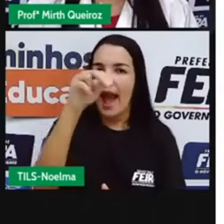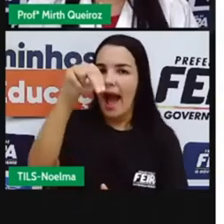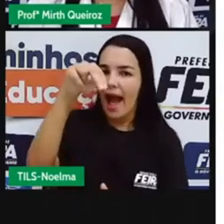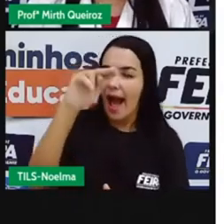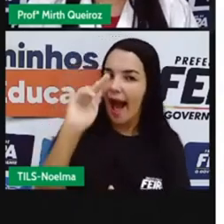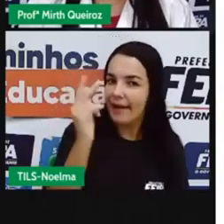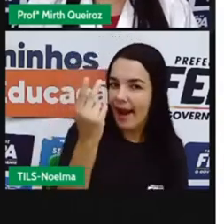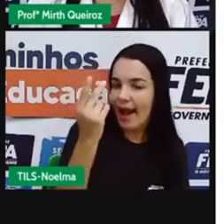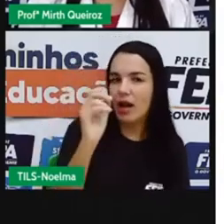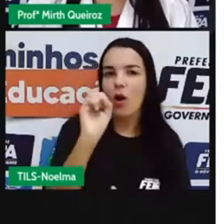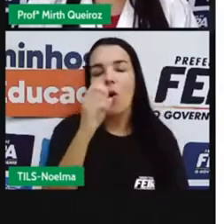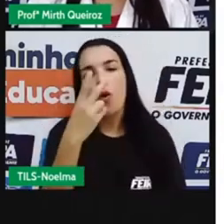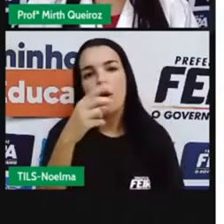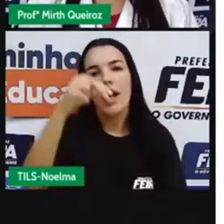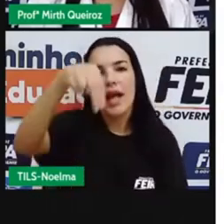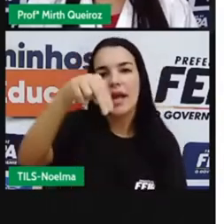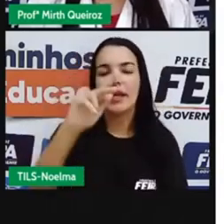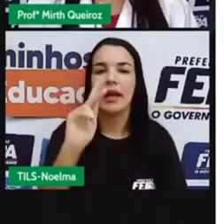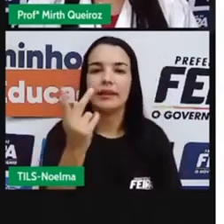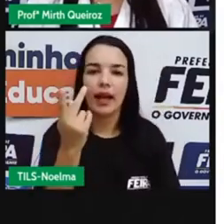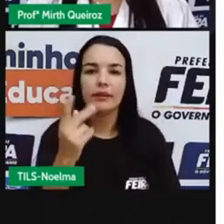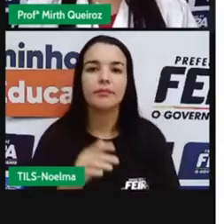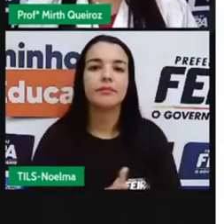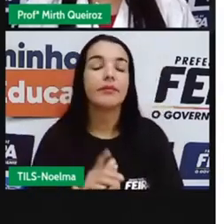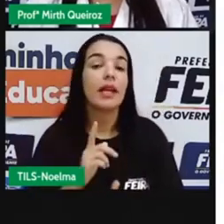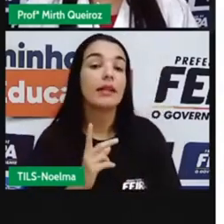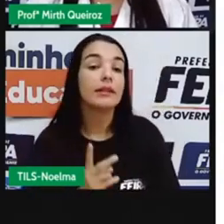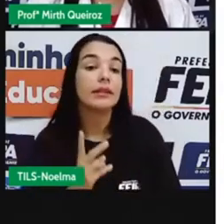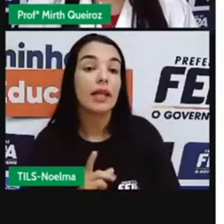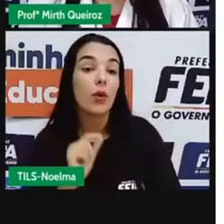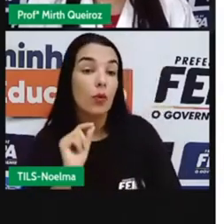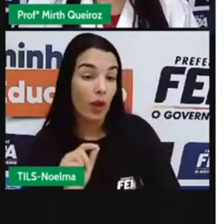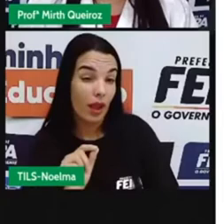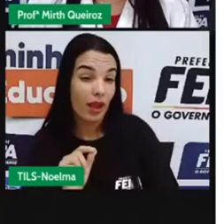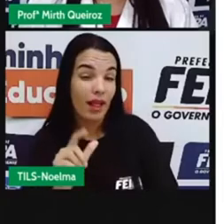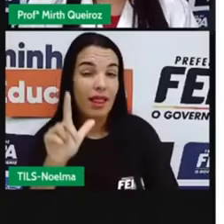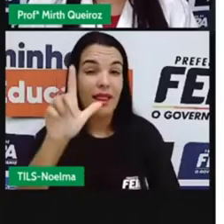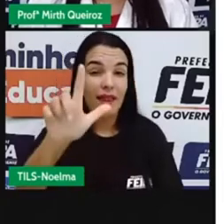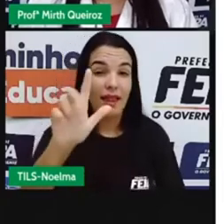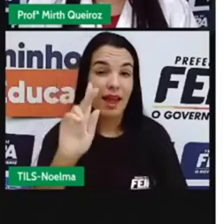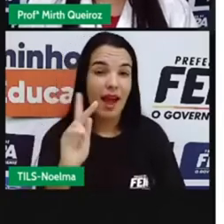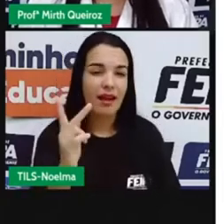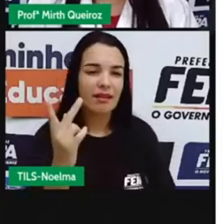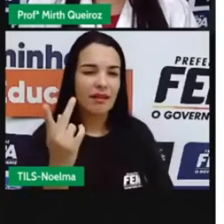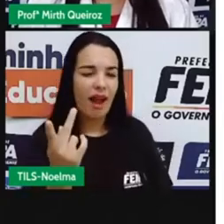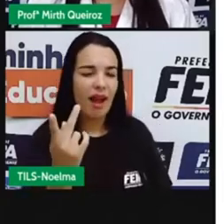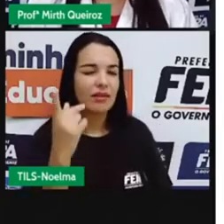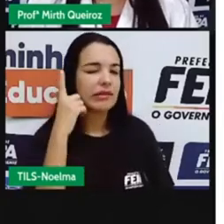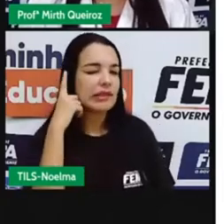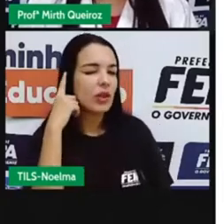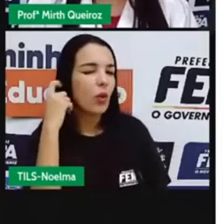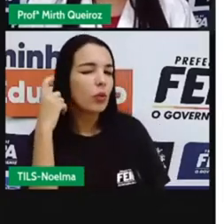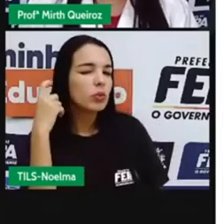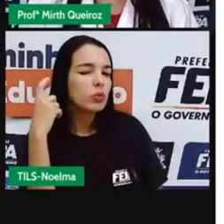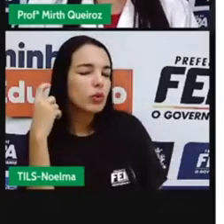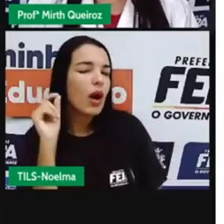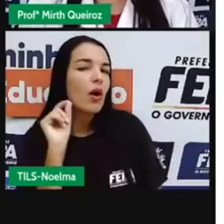LH. O L, quando está junto do H, vai ficar ali sobre IE, IE. Então,